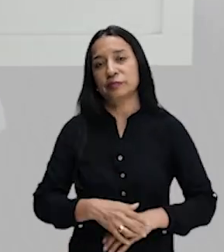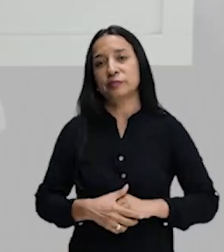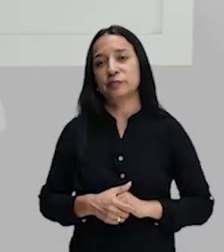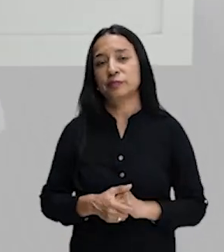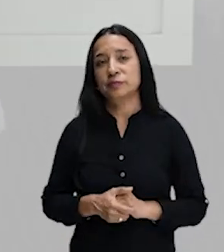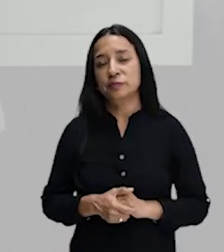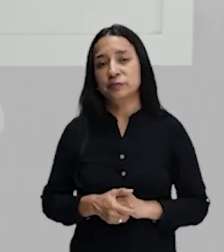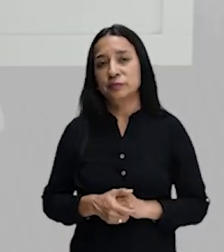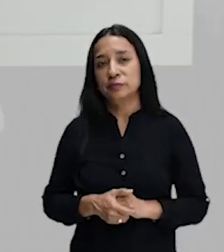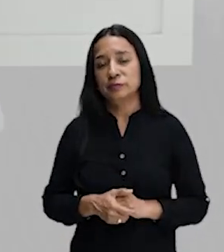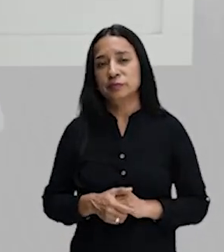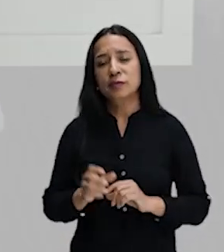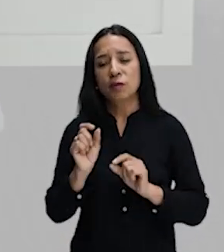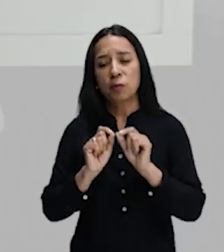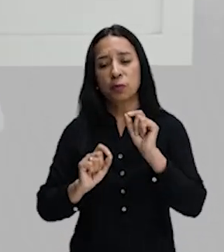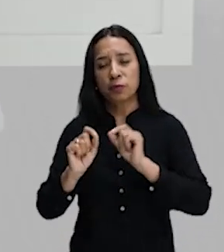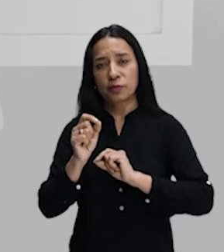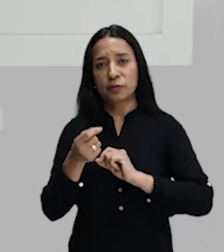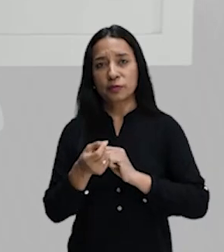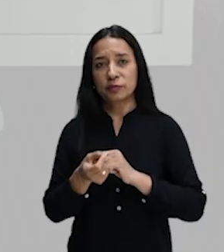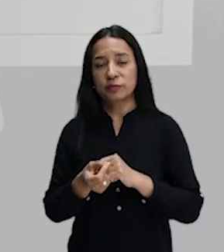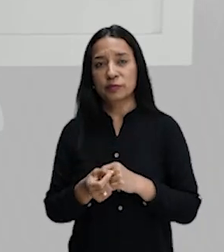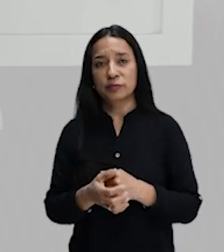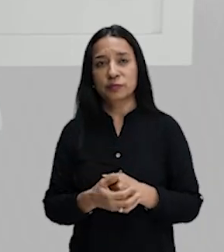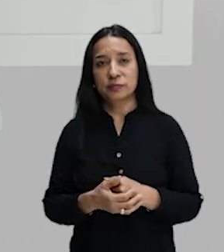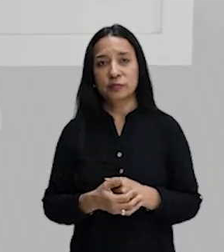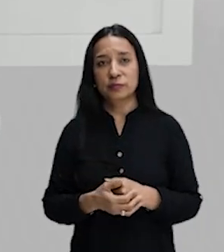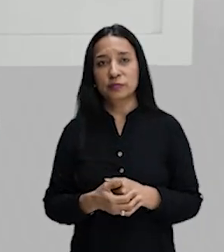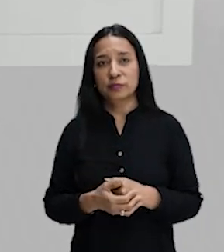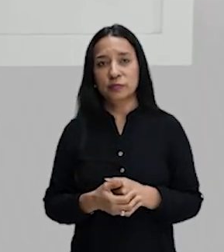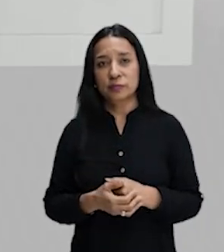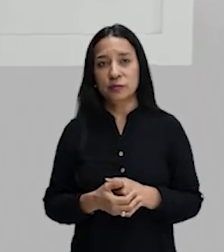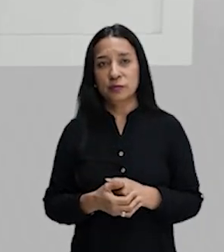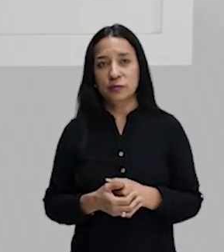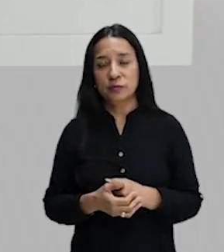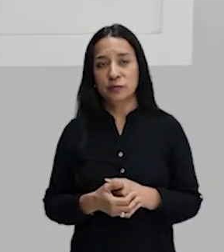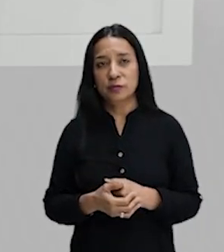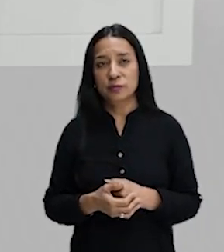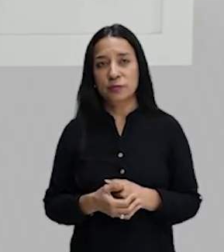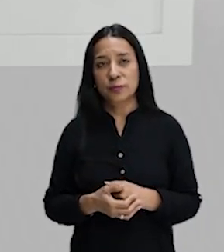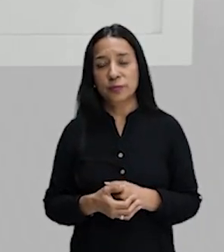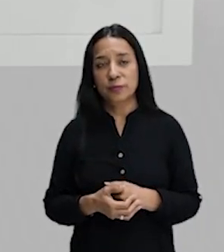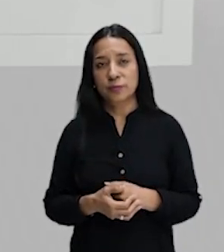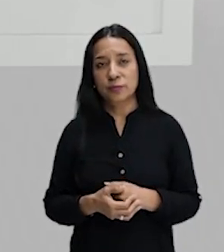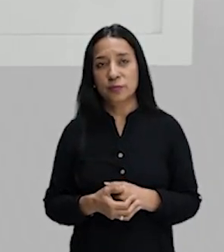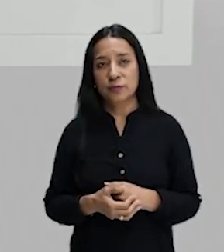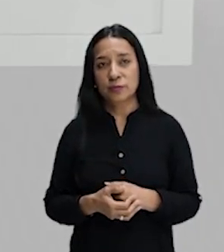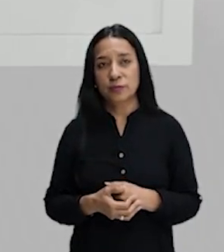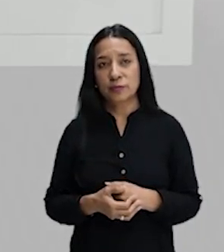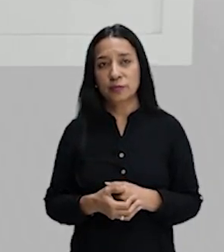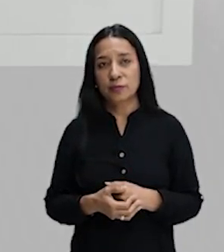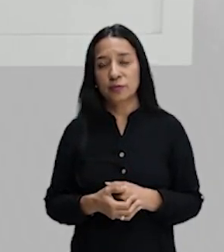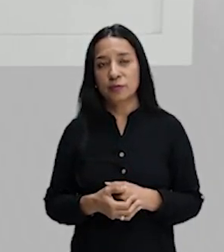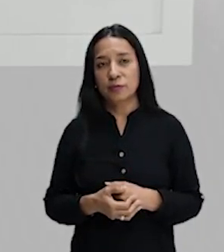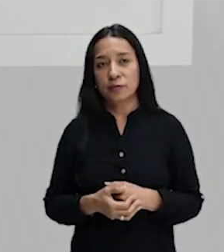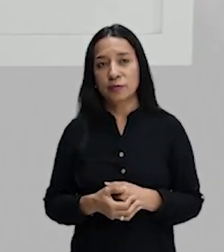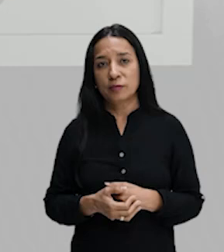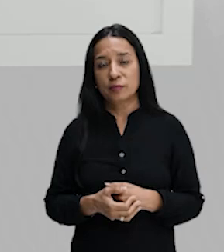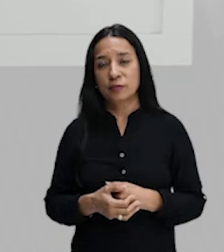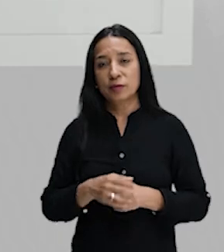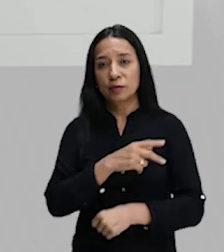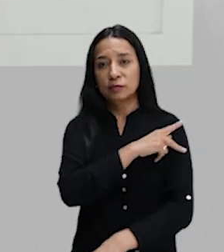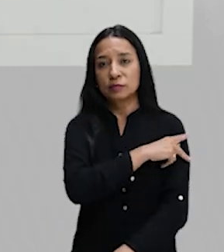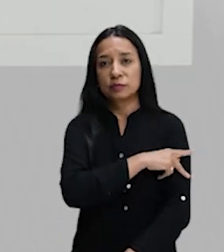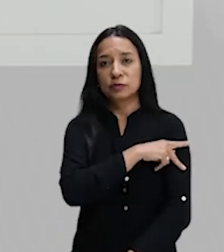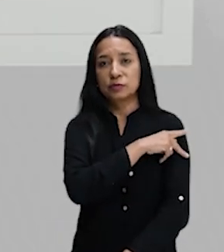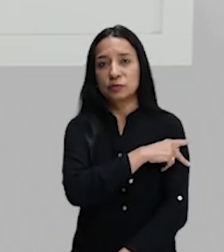seria basicamente isso, ó, a grosso modo falando, seria basicamente isso, certo? Esse trem aqui,